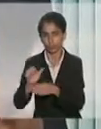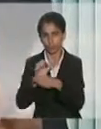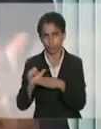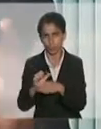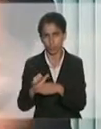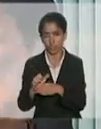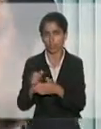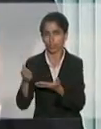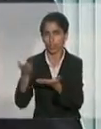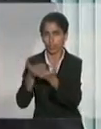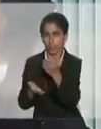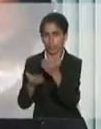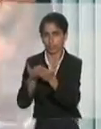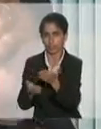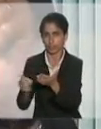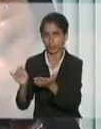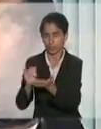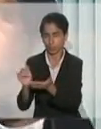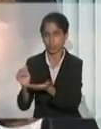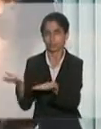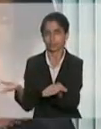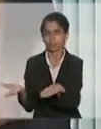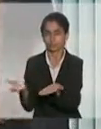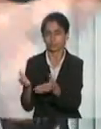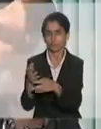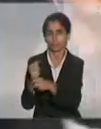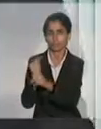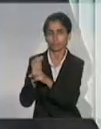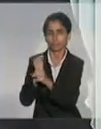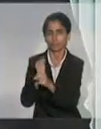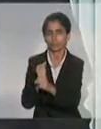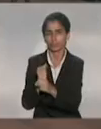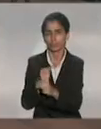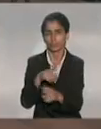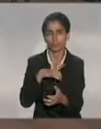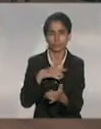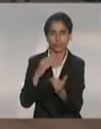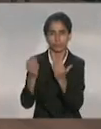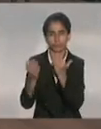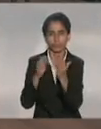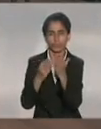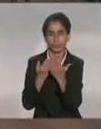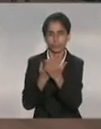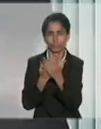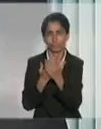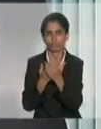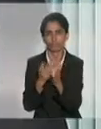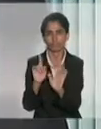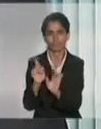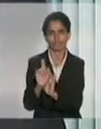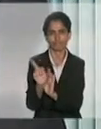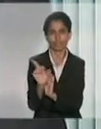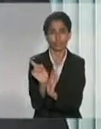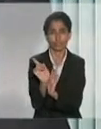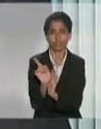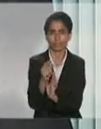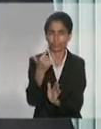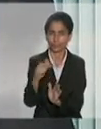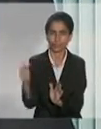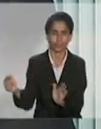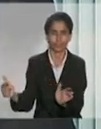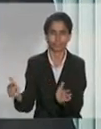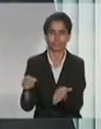de arrecadar por conta daquela lei. Ou seja, a lei ou Mas eles têm estimativas? Não tem? Não